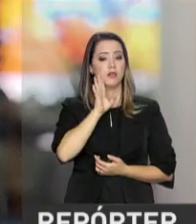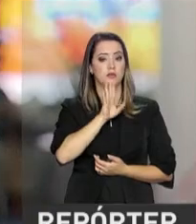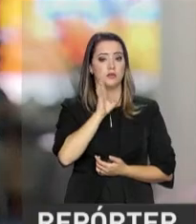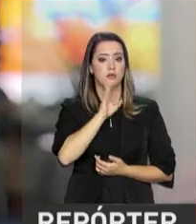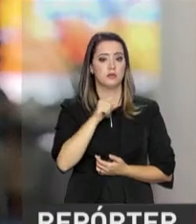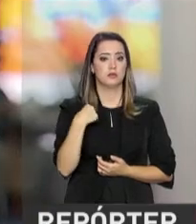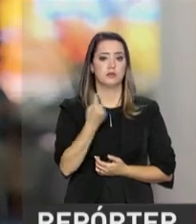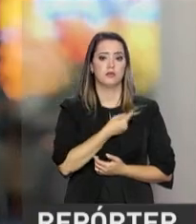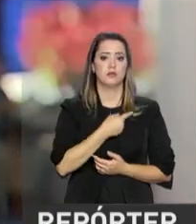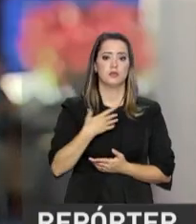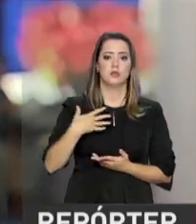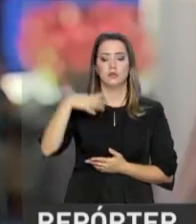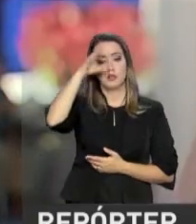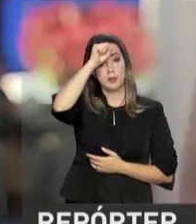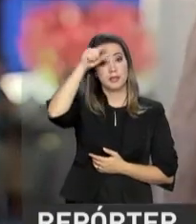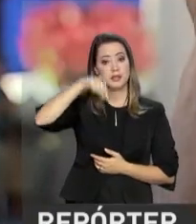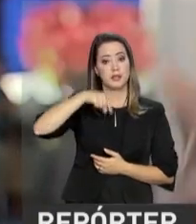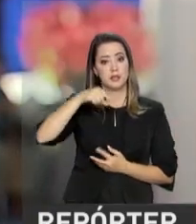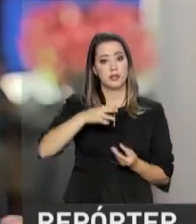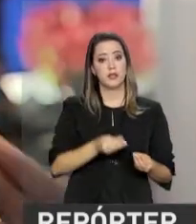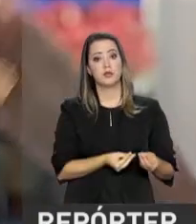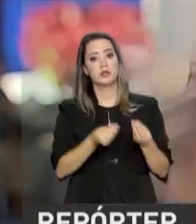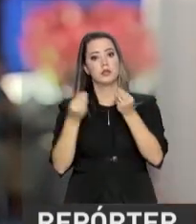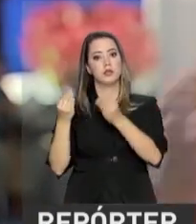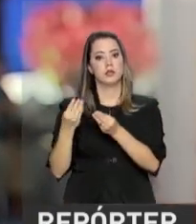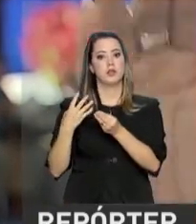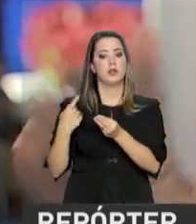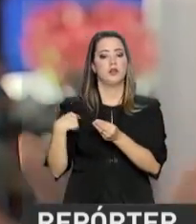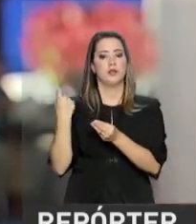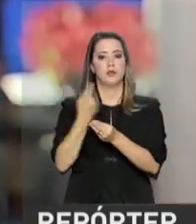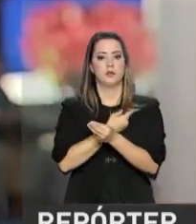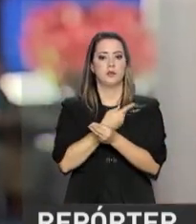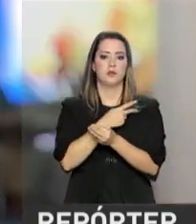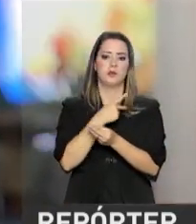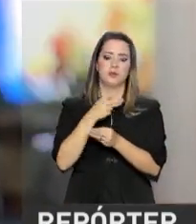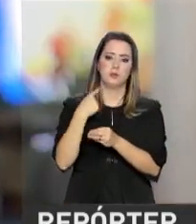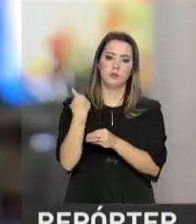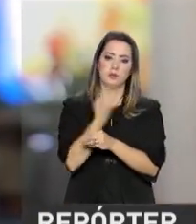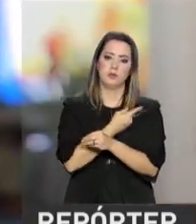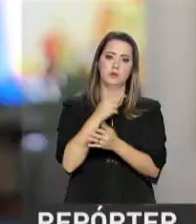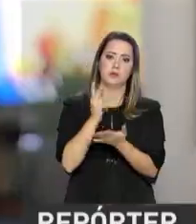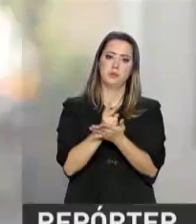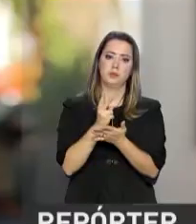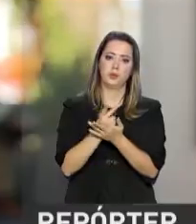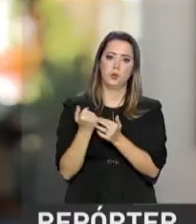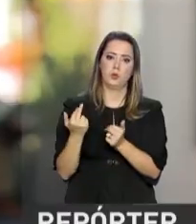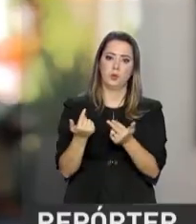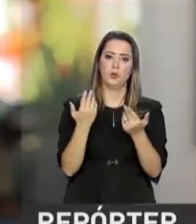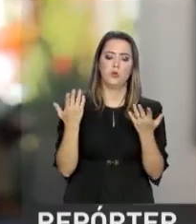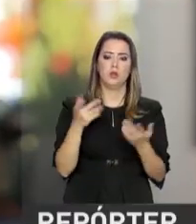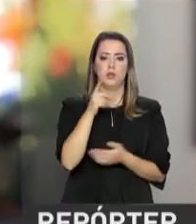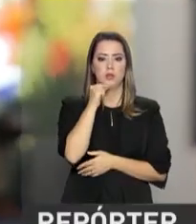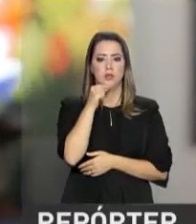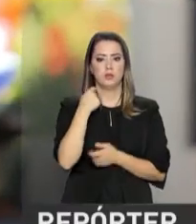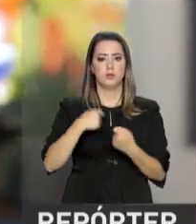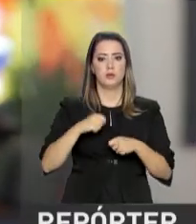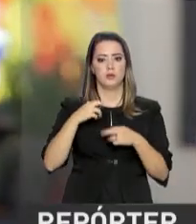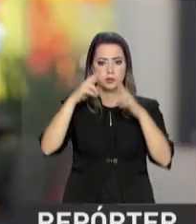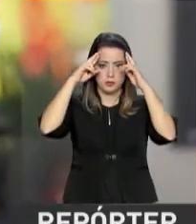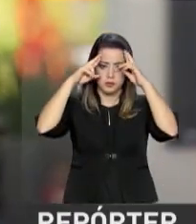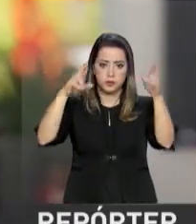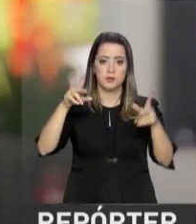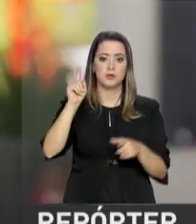nosso é aprender aqui levar lá é que nós temos lá para fazer mesmo cosa água em calhas pk